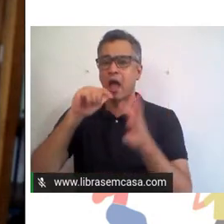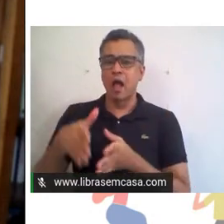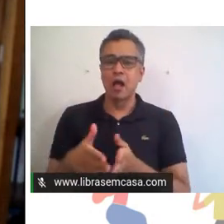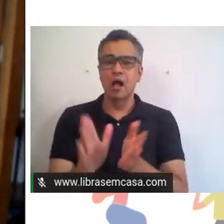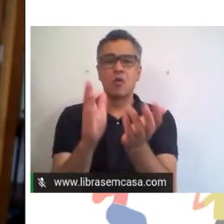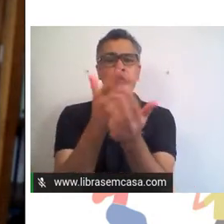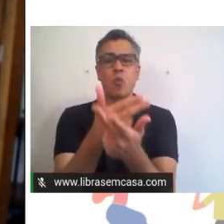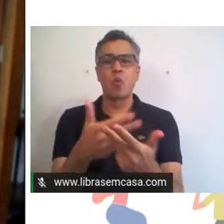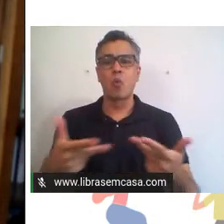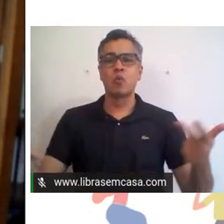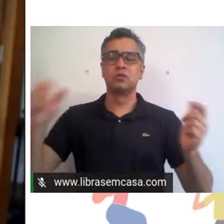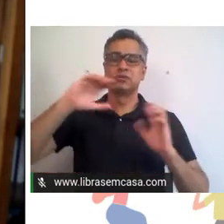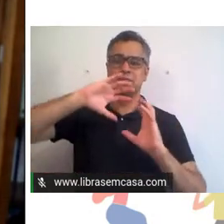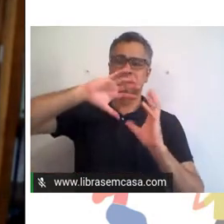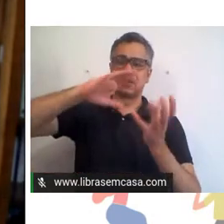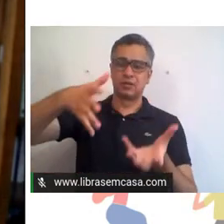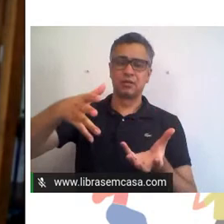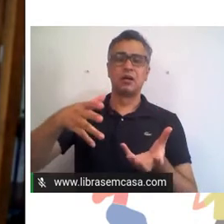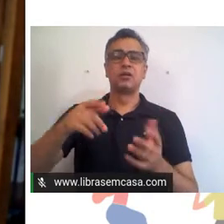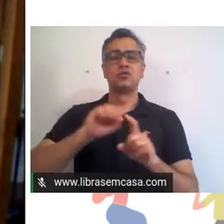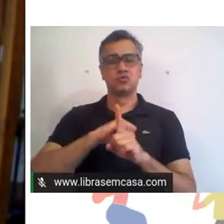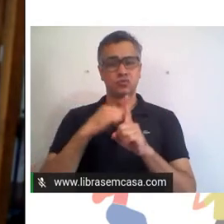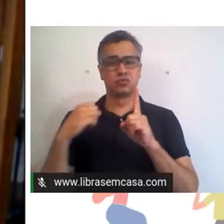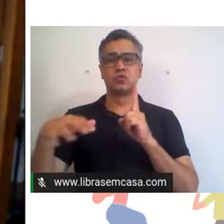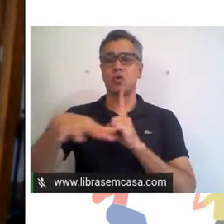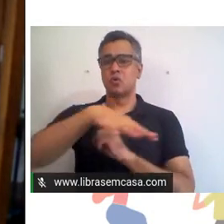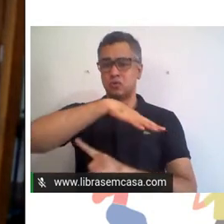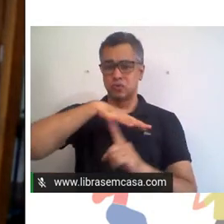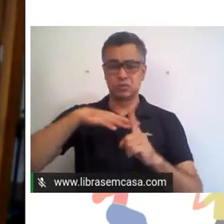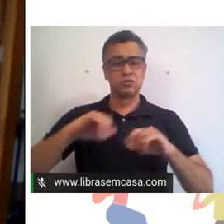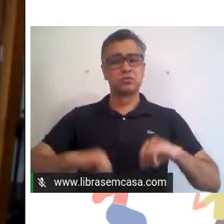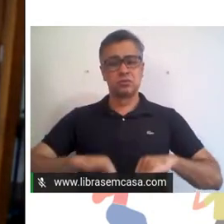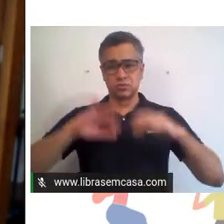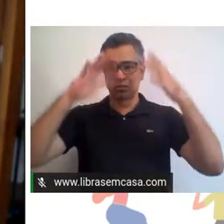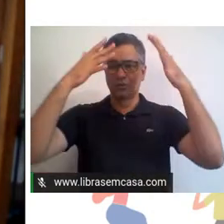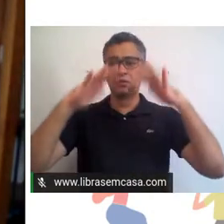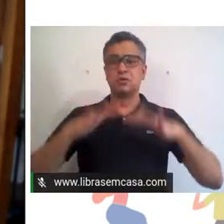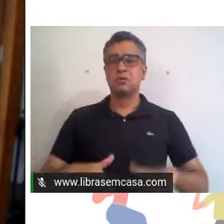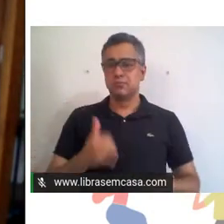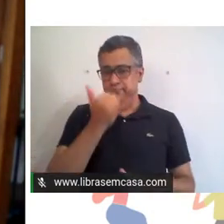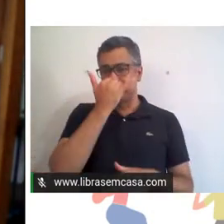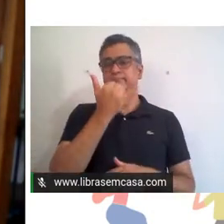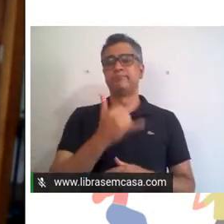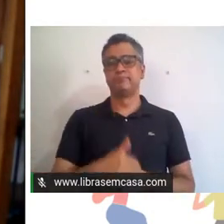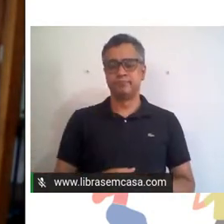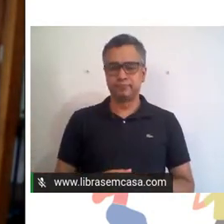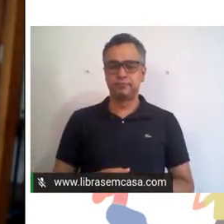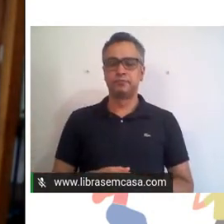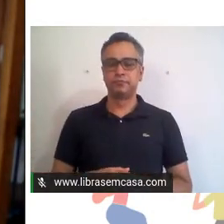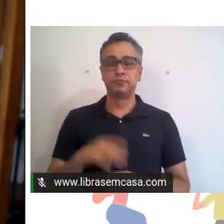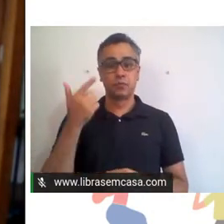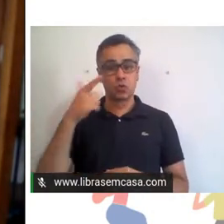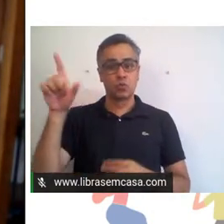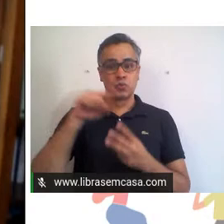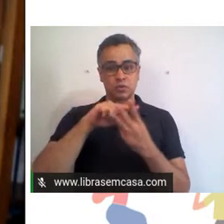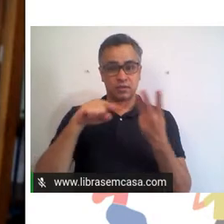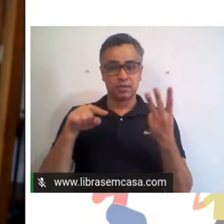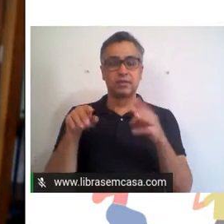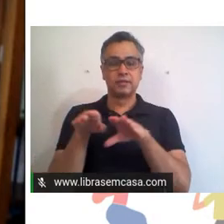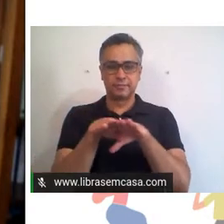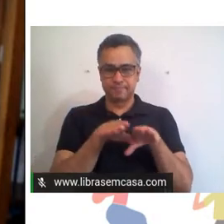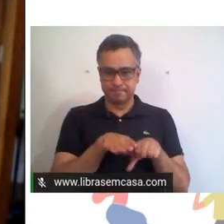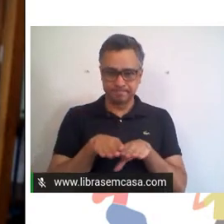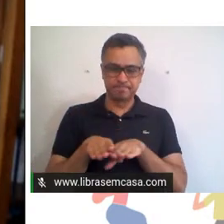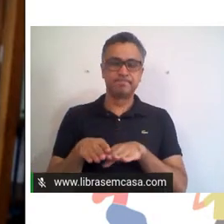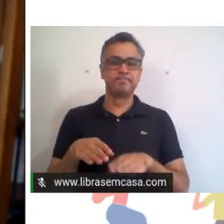sociedade. Outro ponto importante de similaridade entre as três crises é a questão da